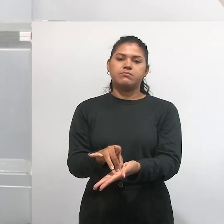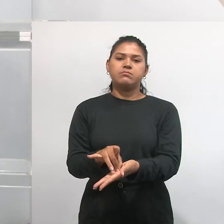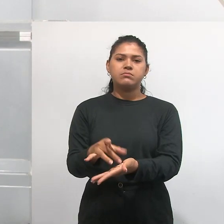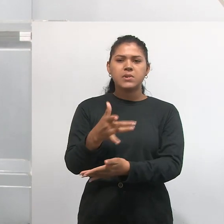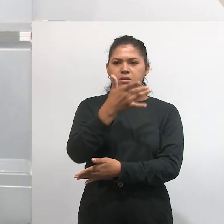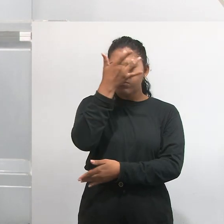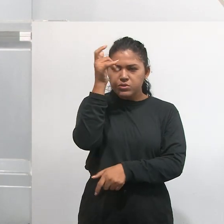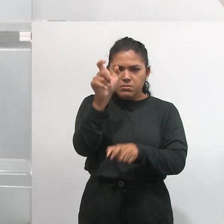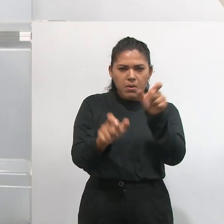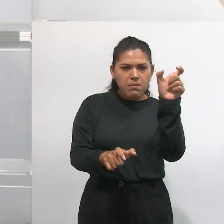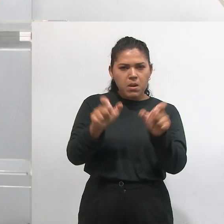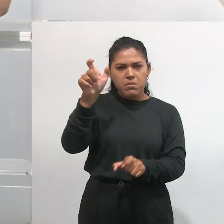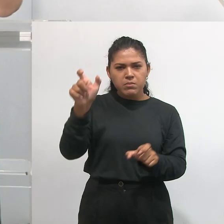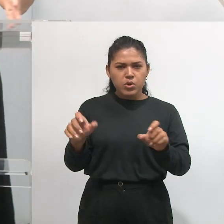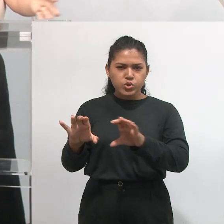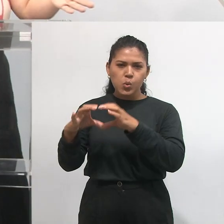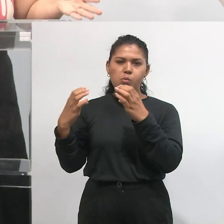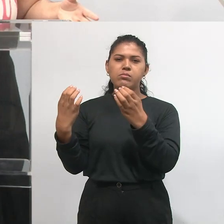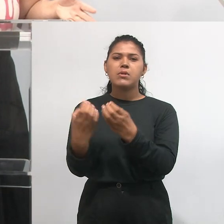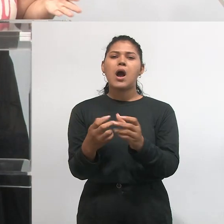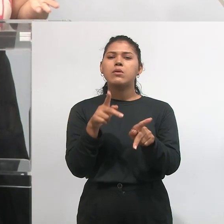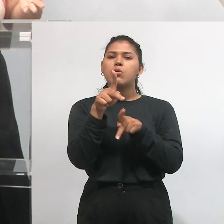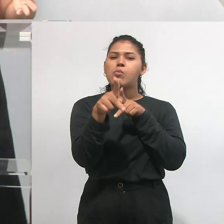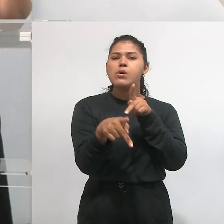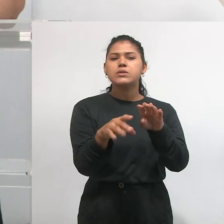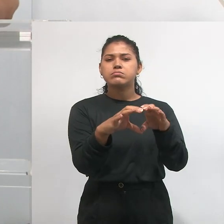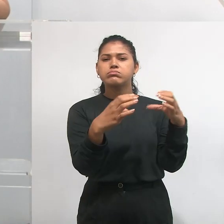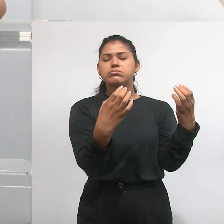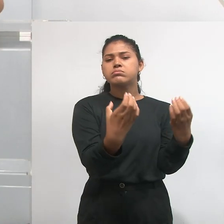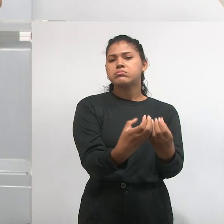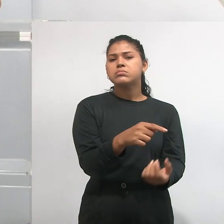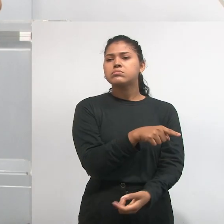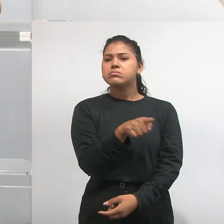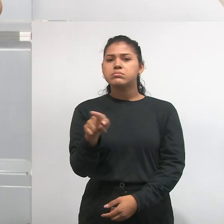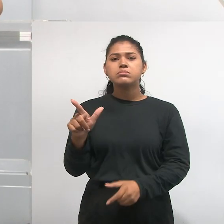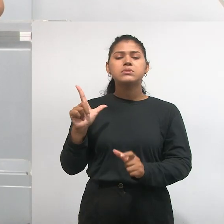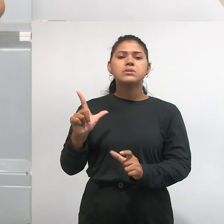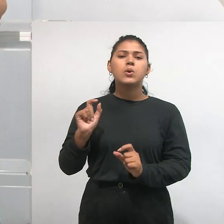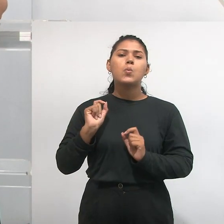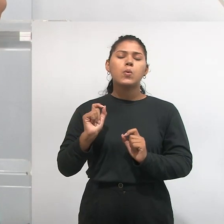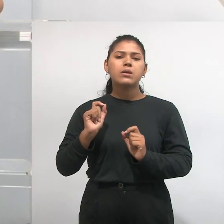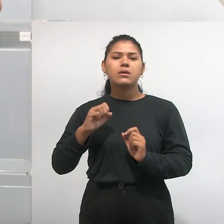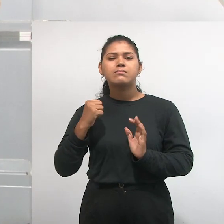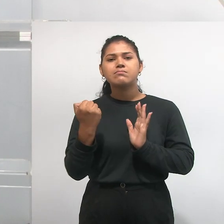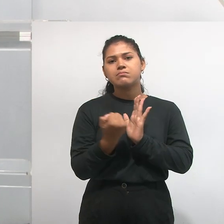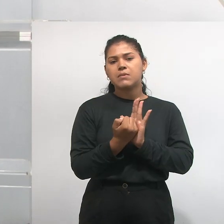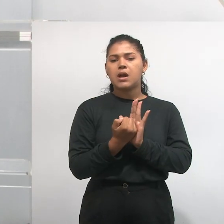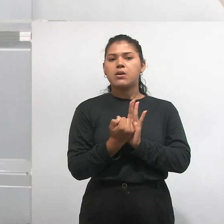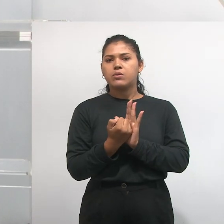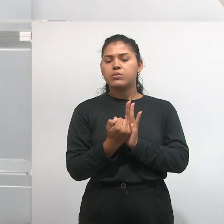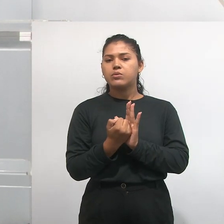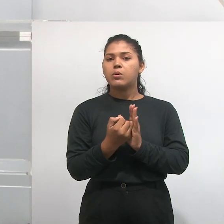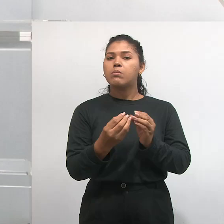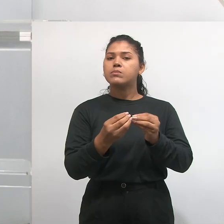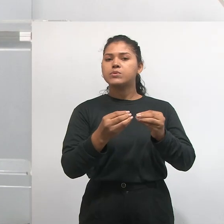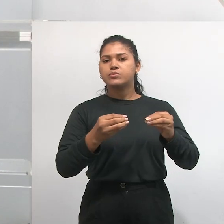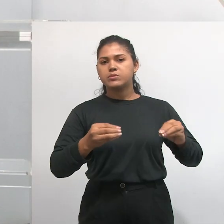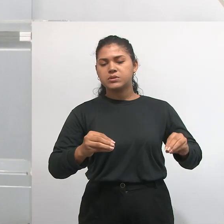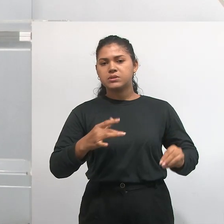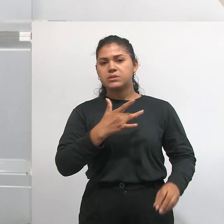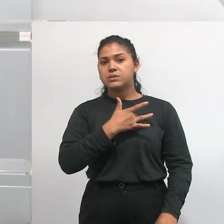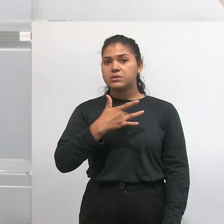essas pessoas, assim como todo o restante da humanidade, sofrem consequências pela falta de manutenção